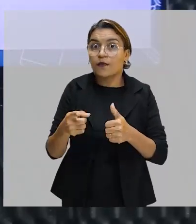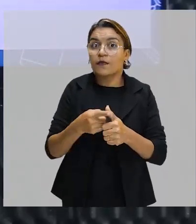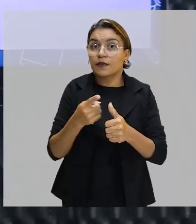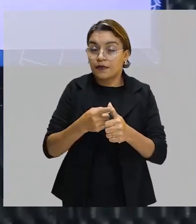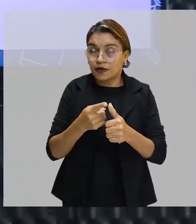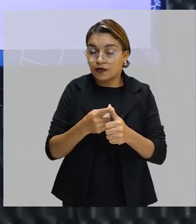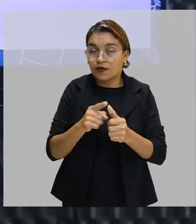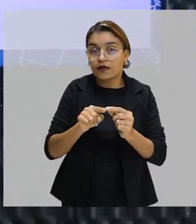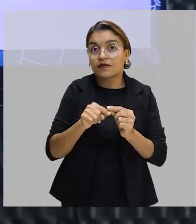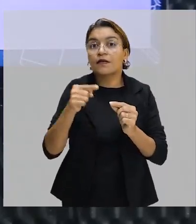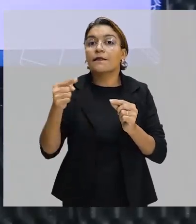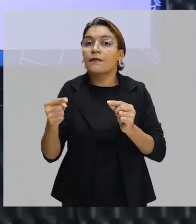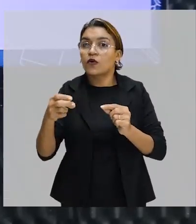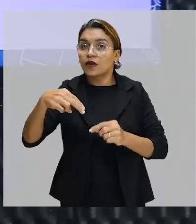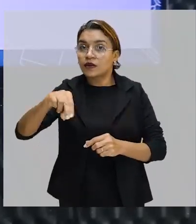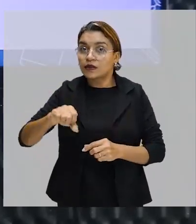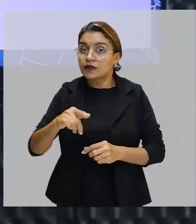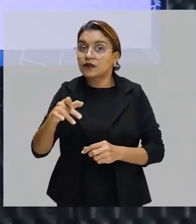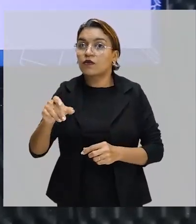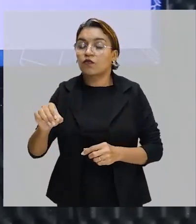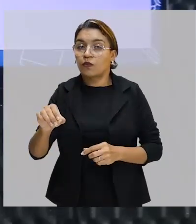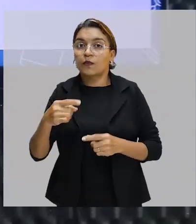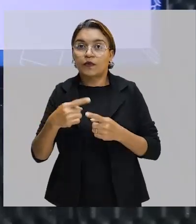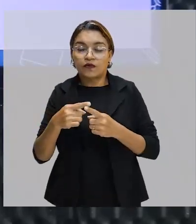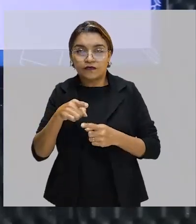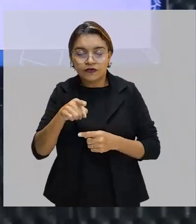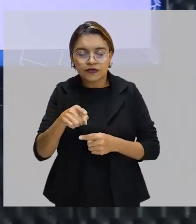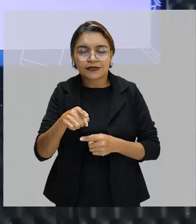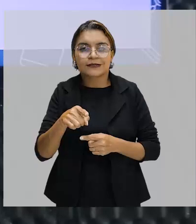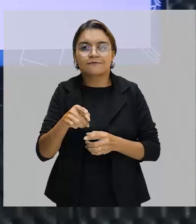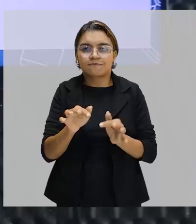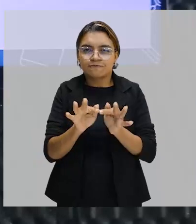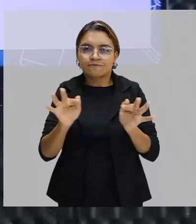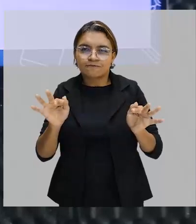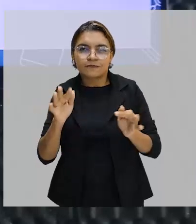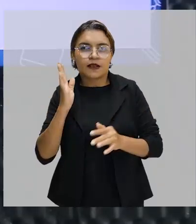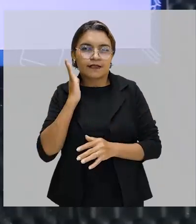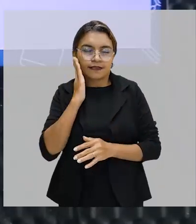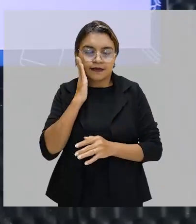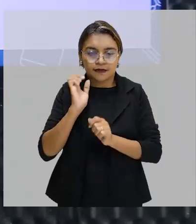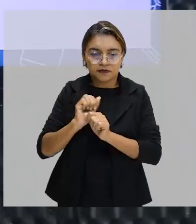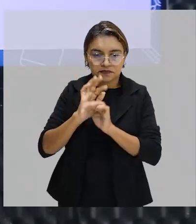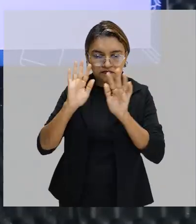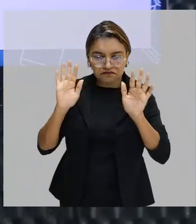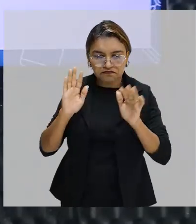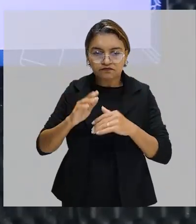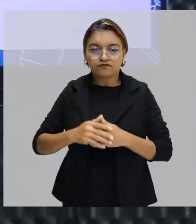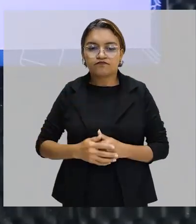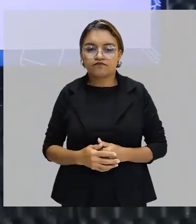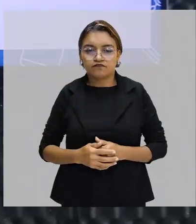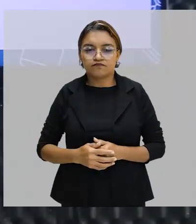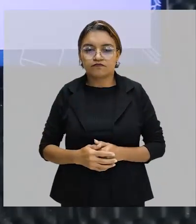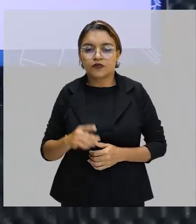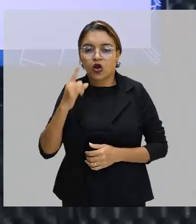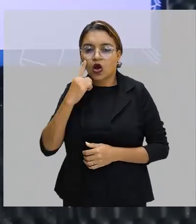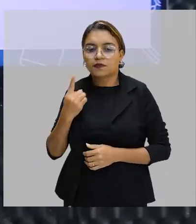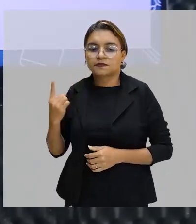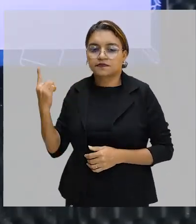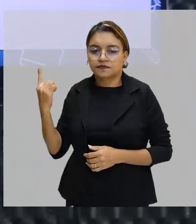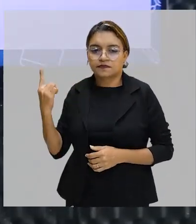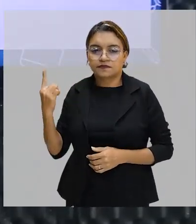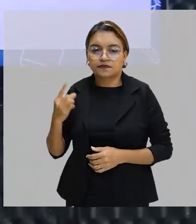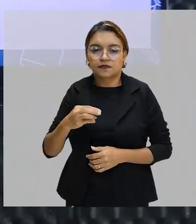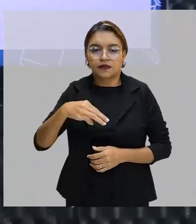não depois. Tá? Justamente para você conseguir fazer essas reduções. Megan is not a singer.